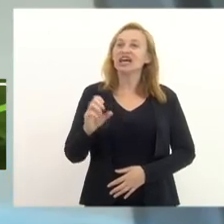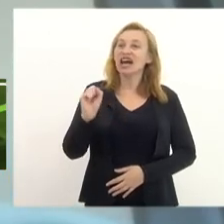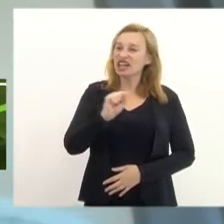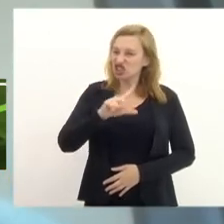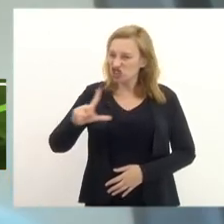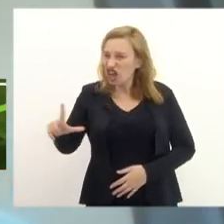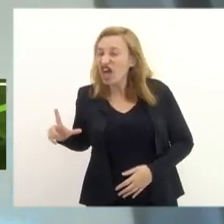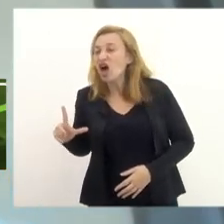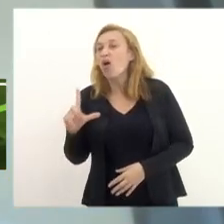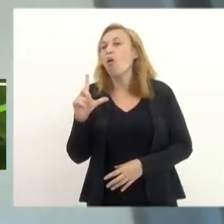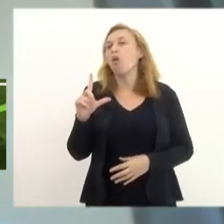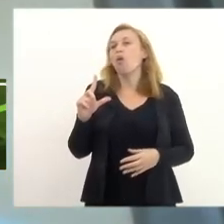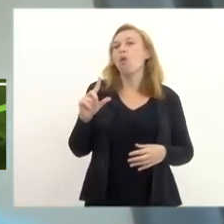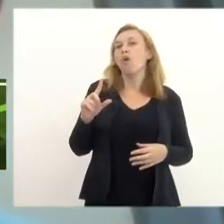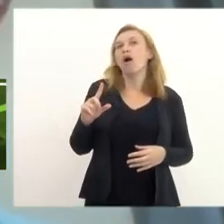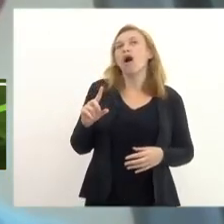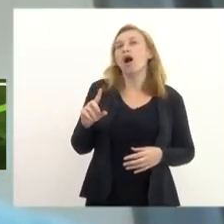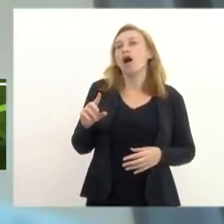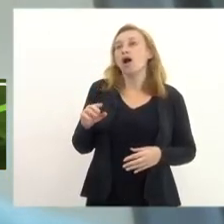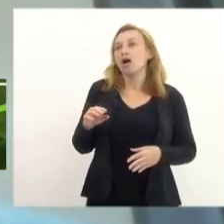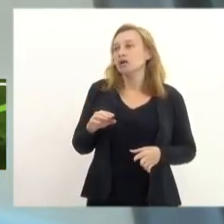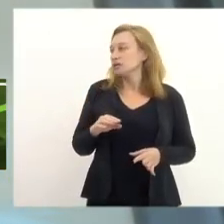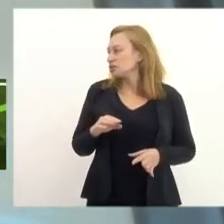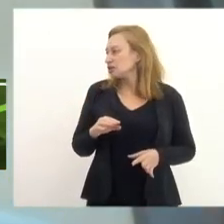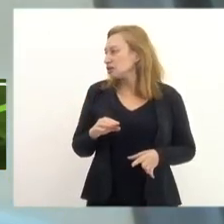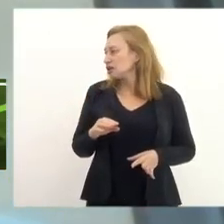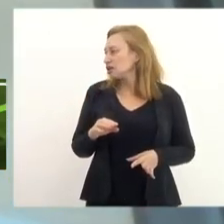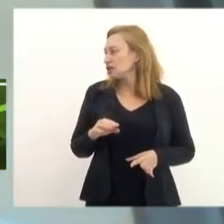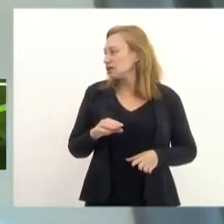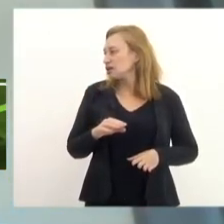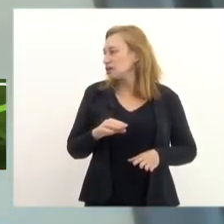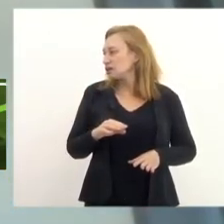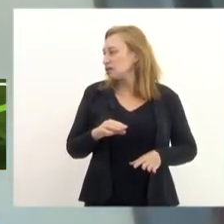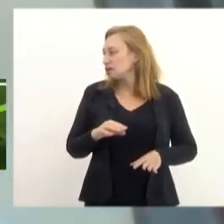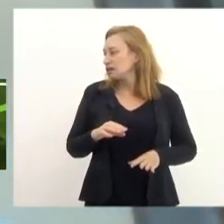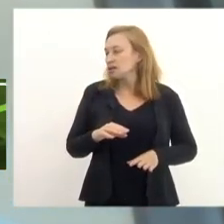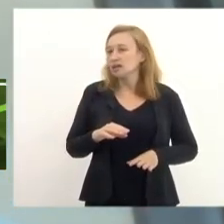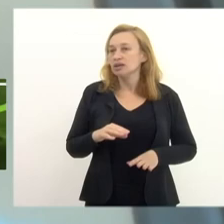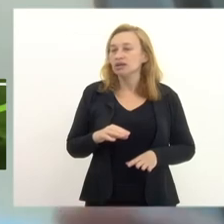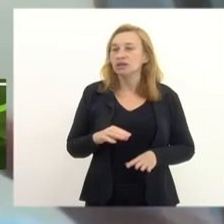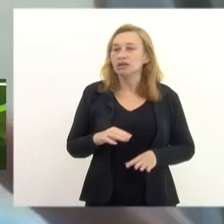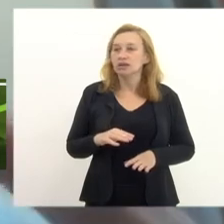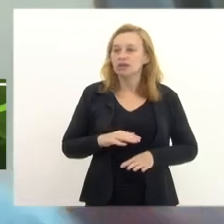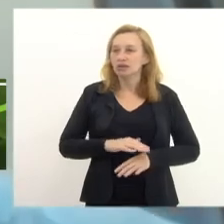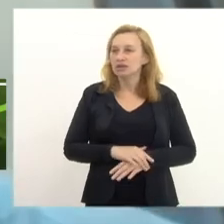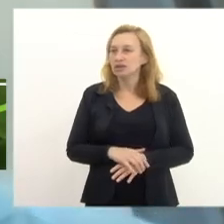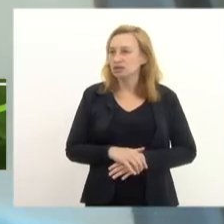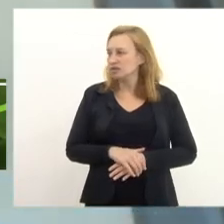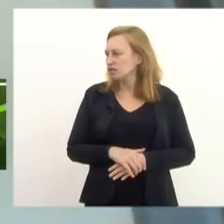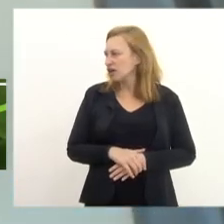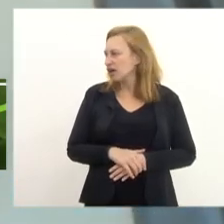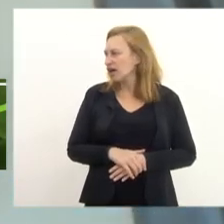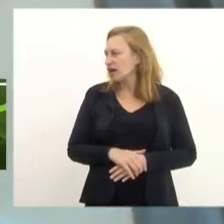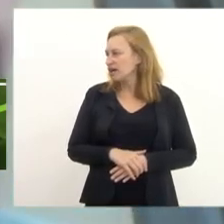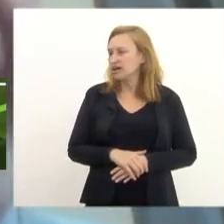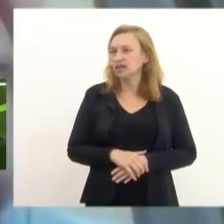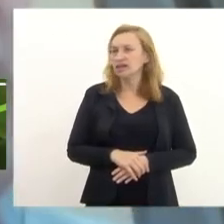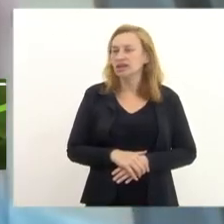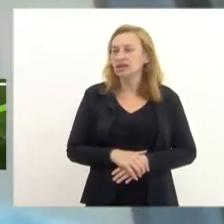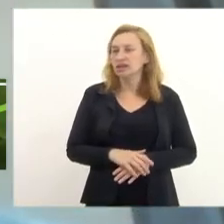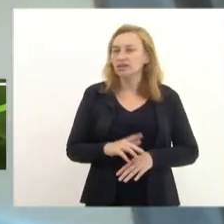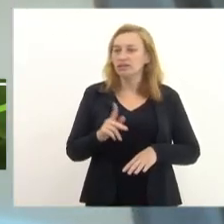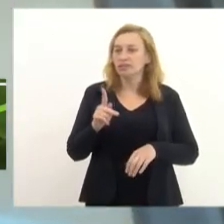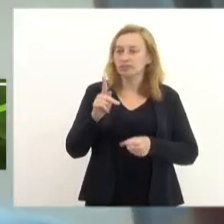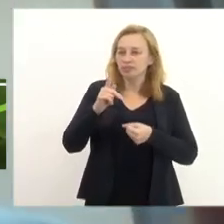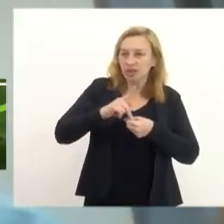Shell, a Total, a Equinor, é o que eu tenho dito. Se a Petrobras não investe